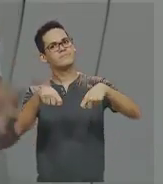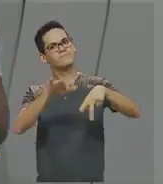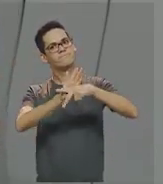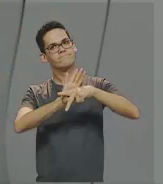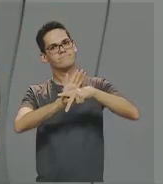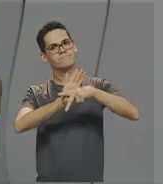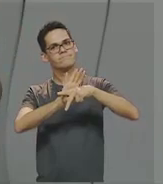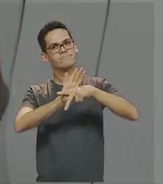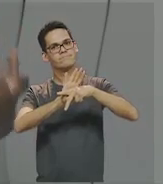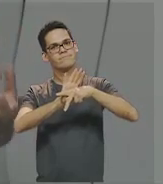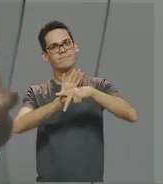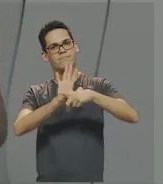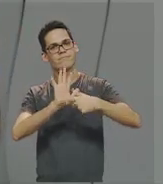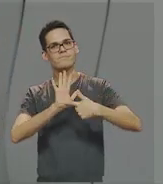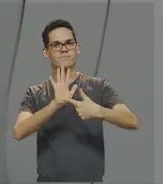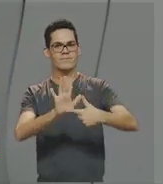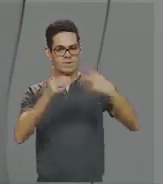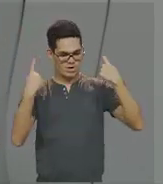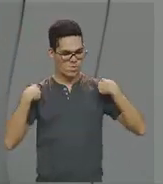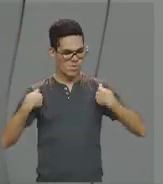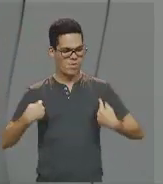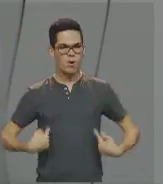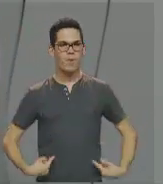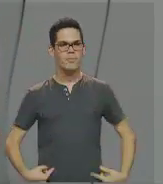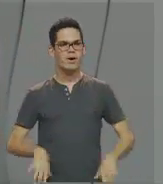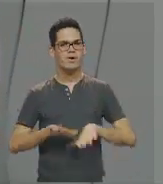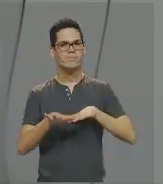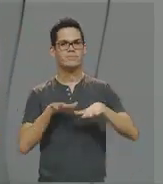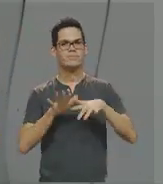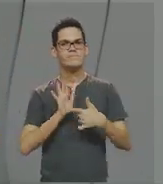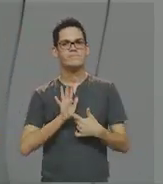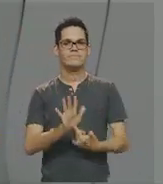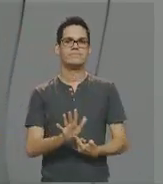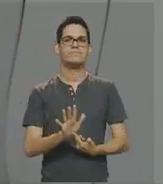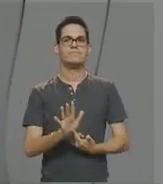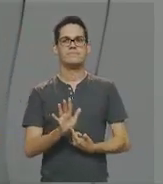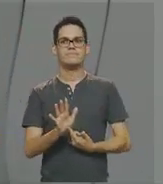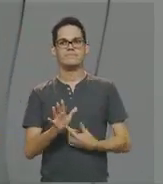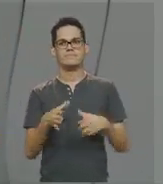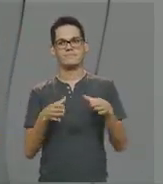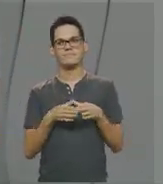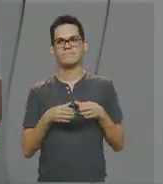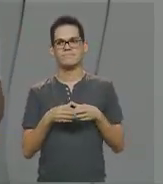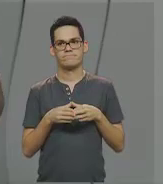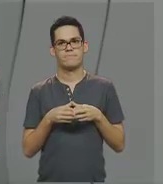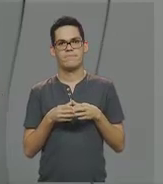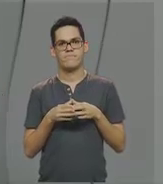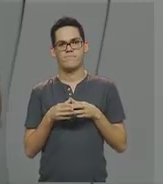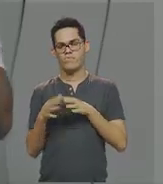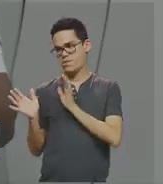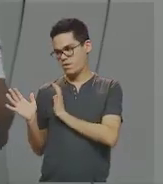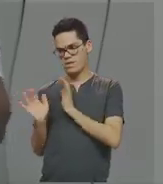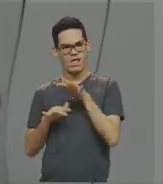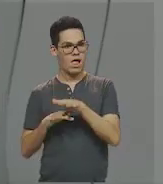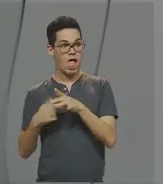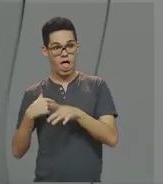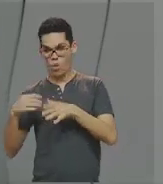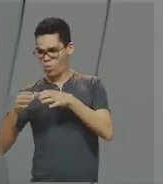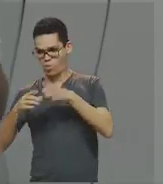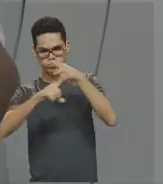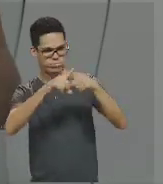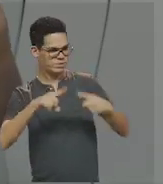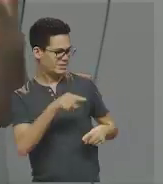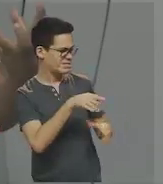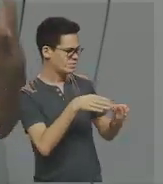possibilidades, né, de expressão corporal e que aquilo estava relacionado com os grupos, né? Ou seja, eu quero desafiar um grupo ou